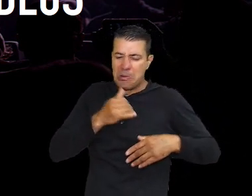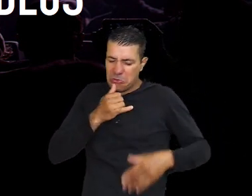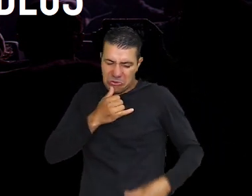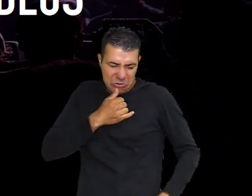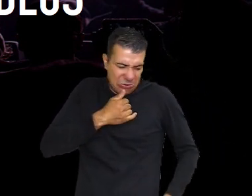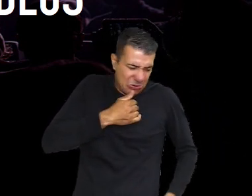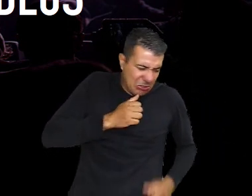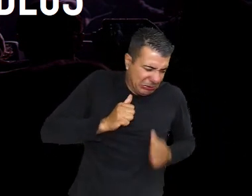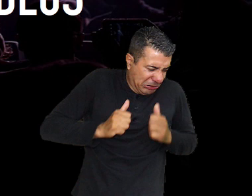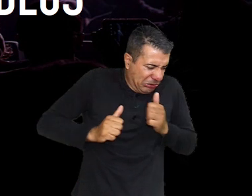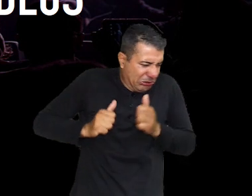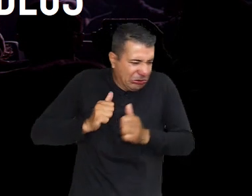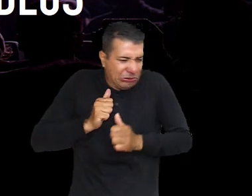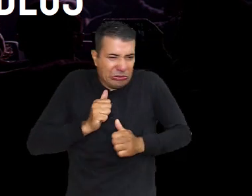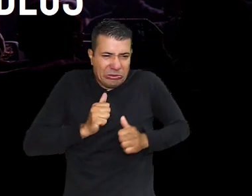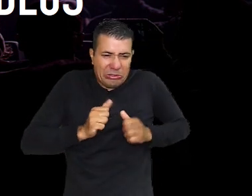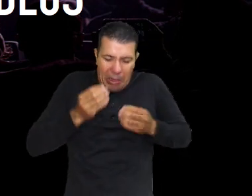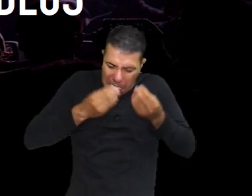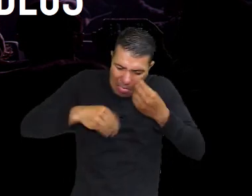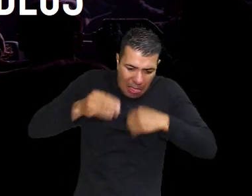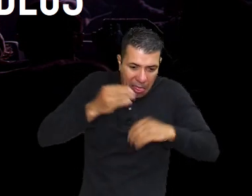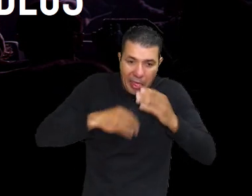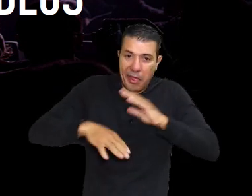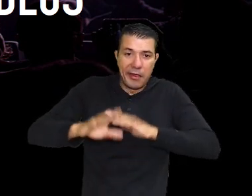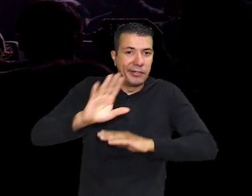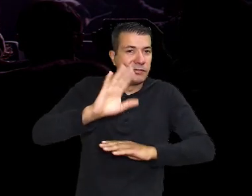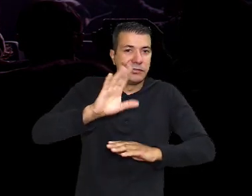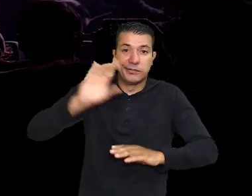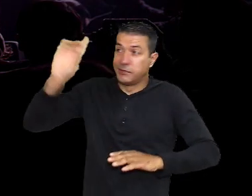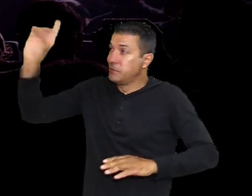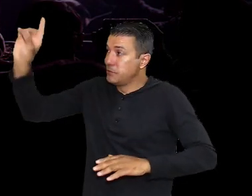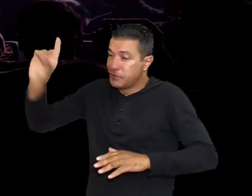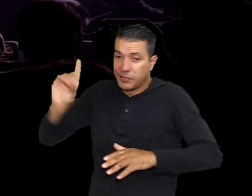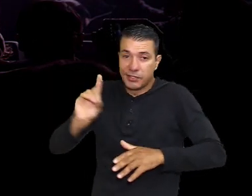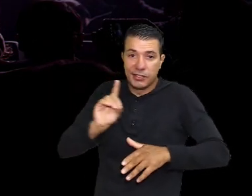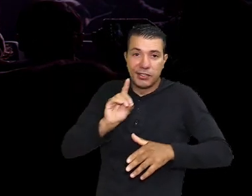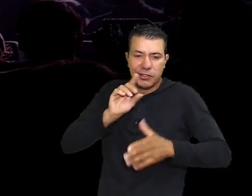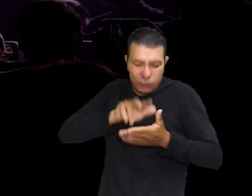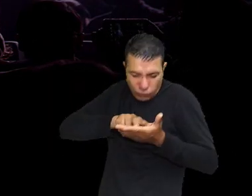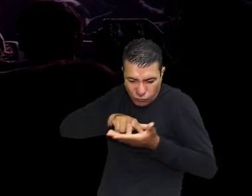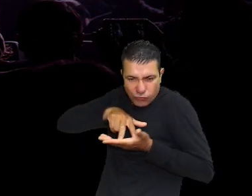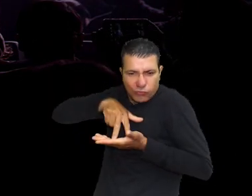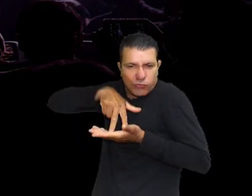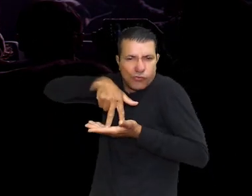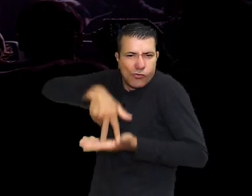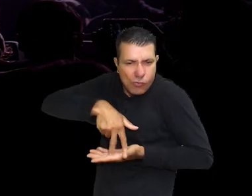assombres, porque sou teu Deus, te